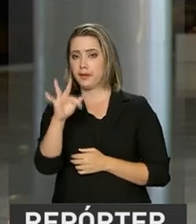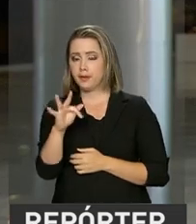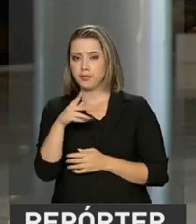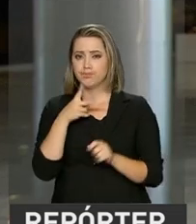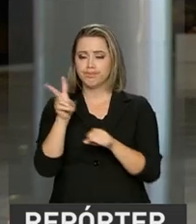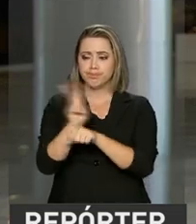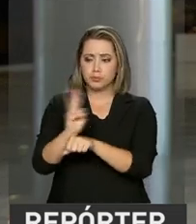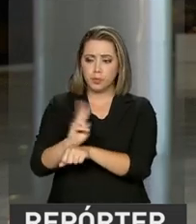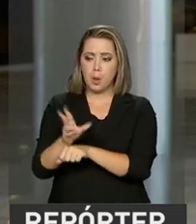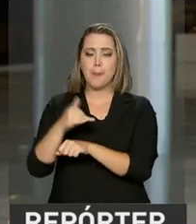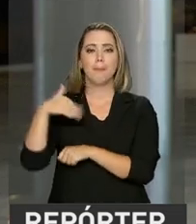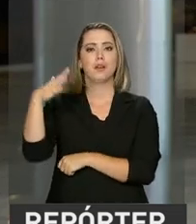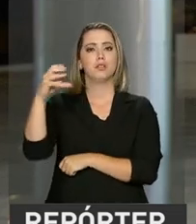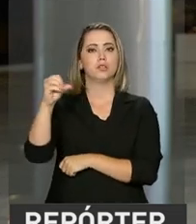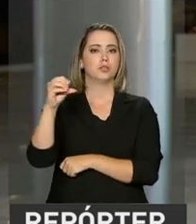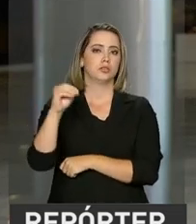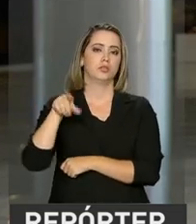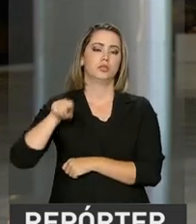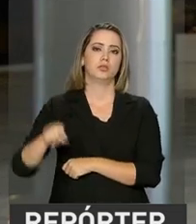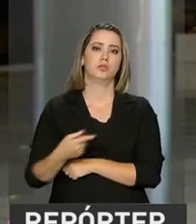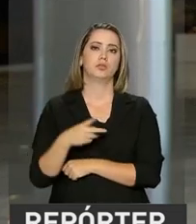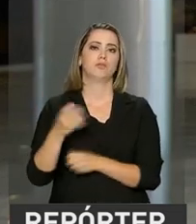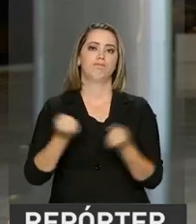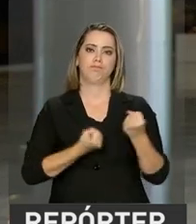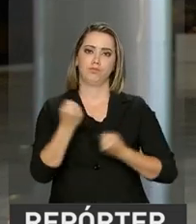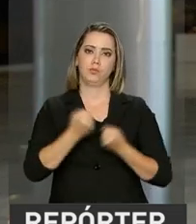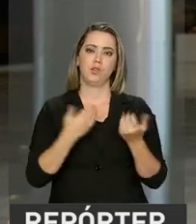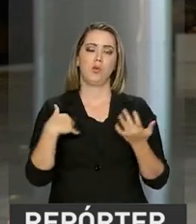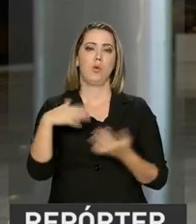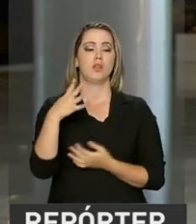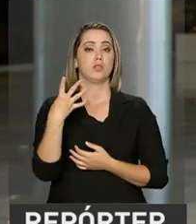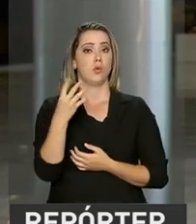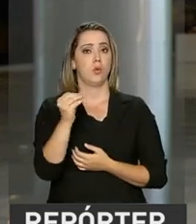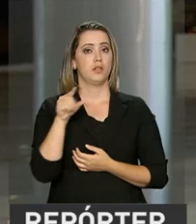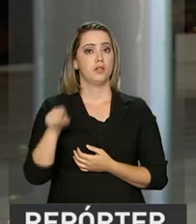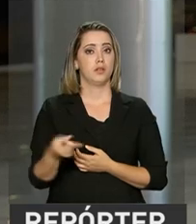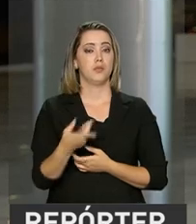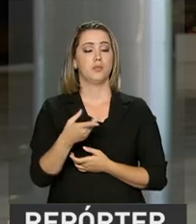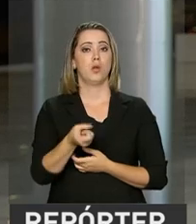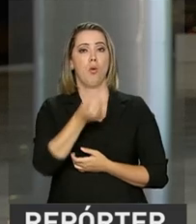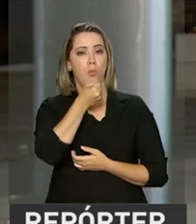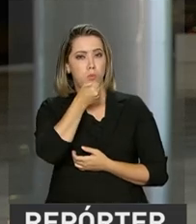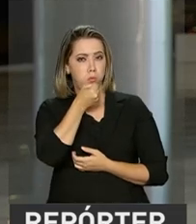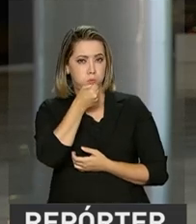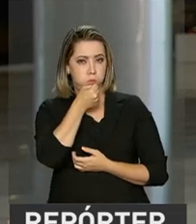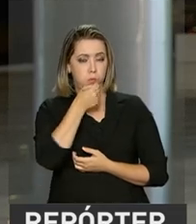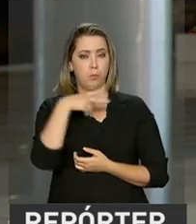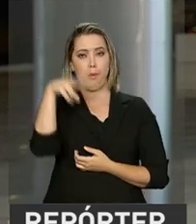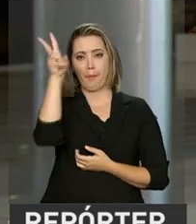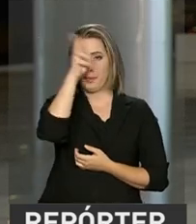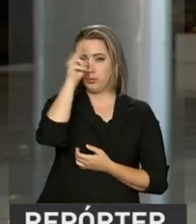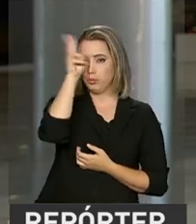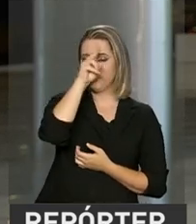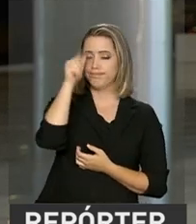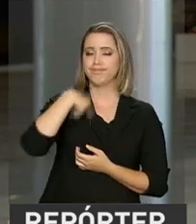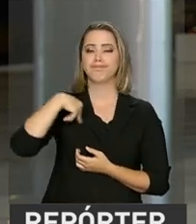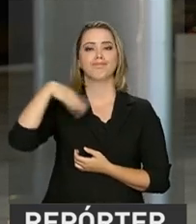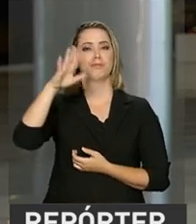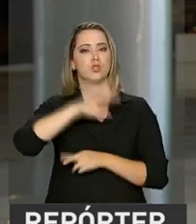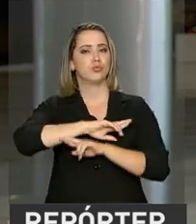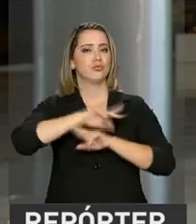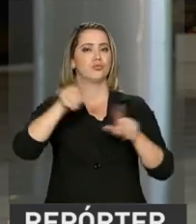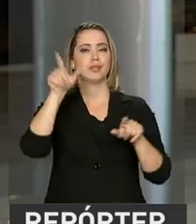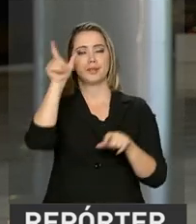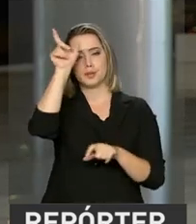de 90 mil veículos, fez quase 40 mil testes de bafômetro e 139 pessoas foram detidas